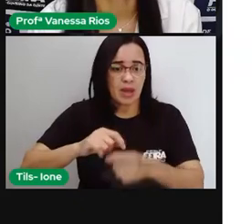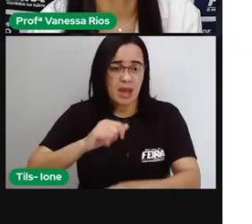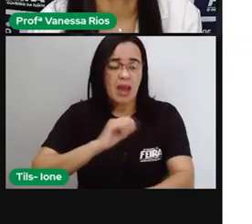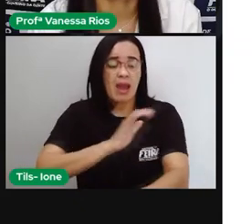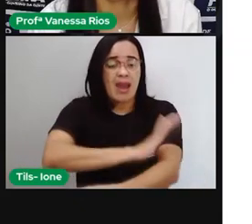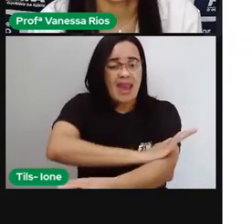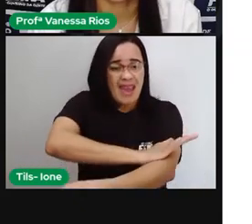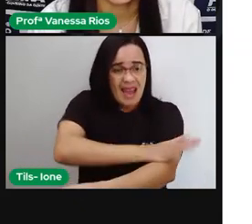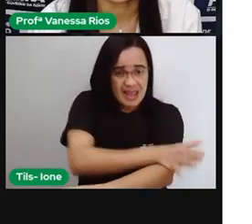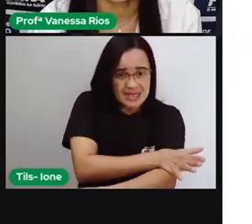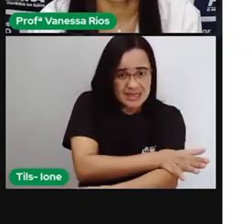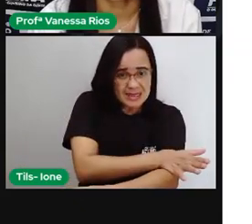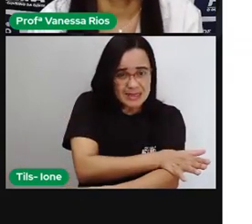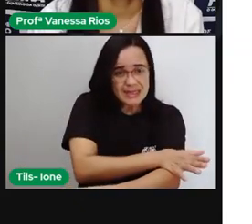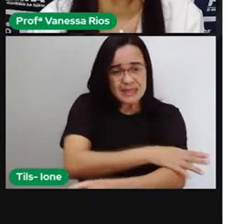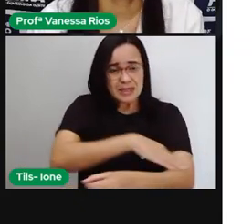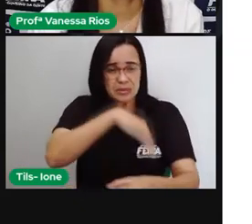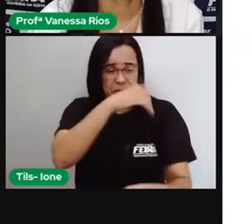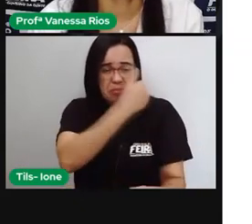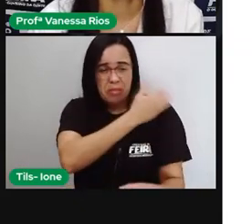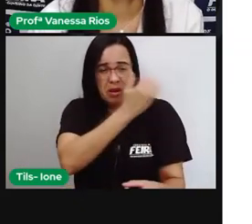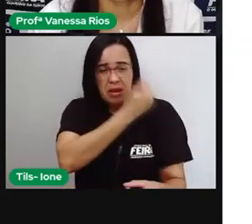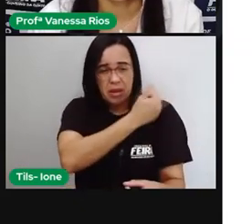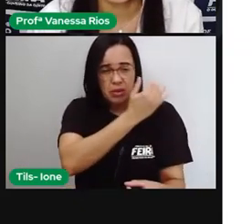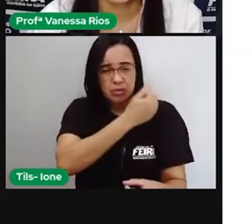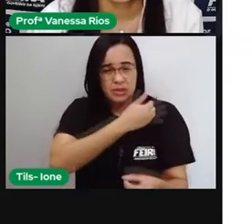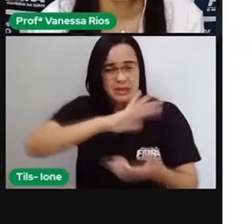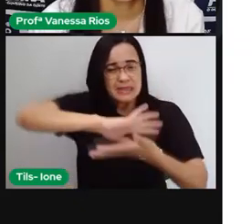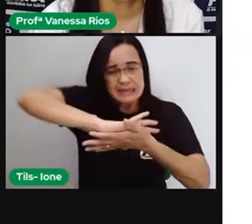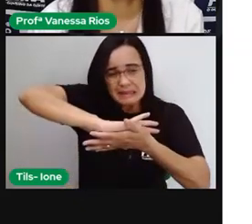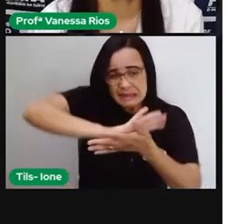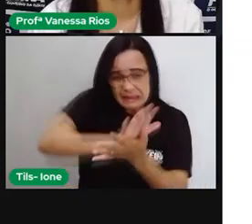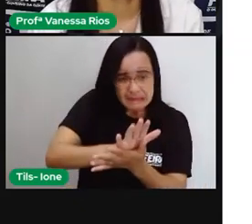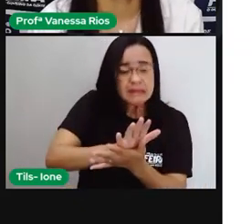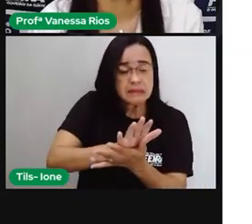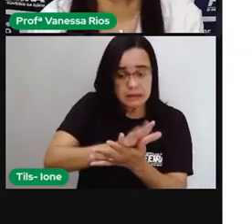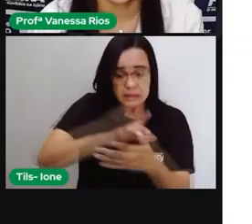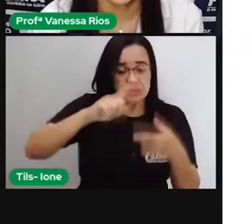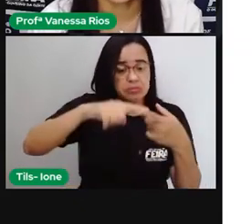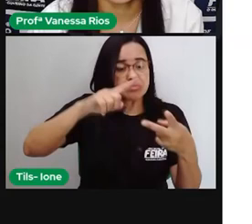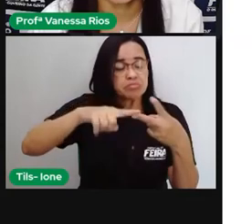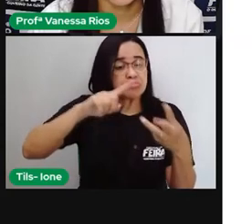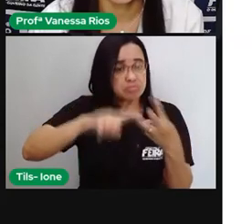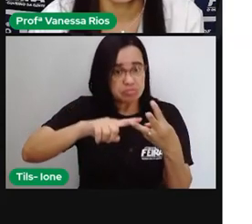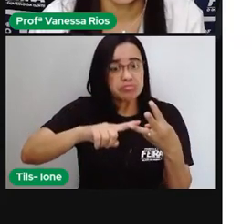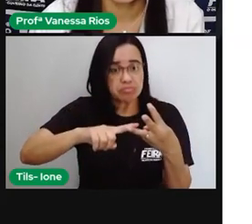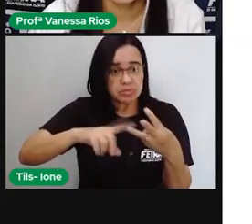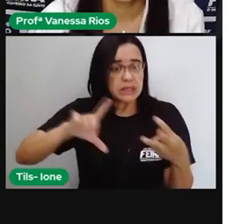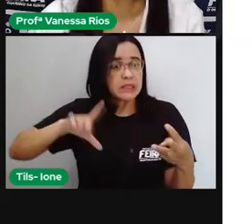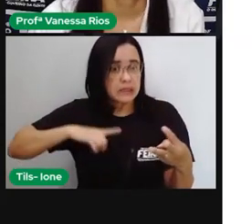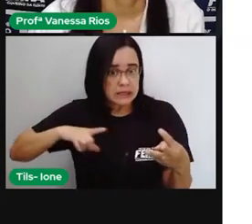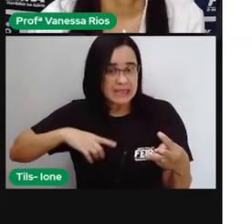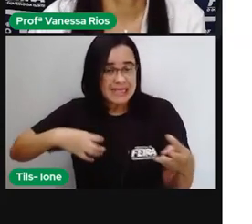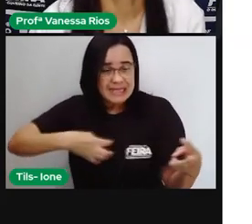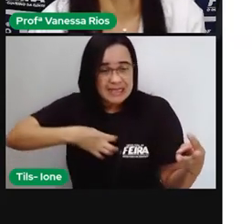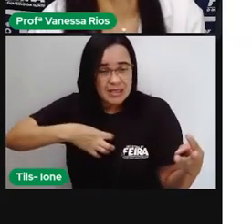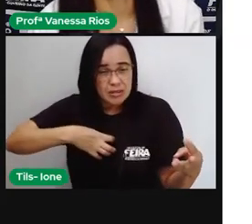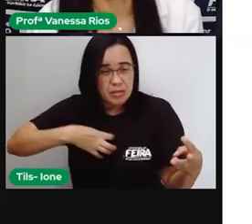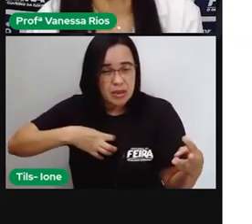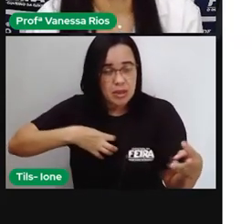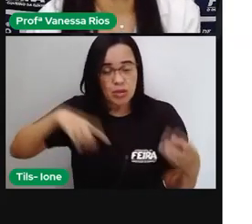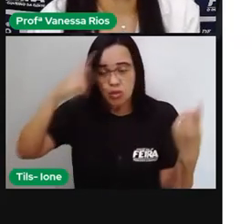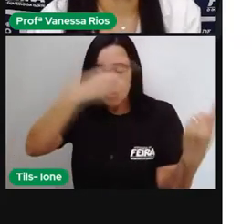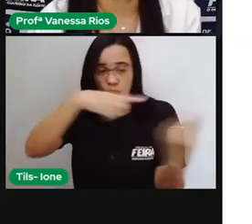aí da discriminação, que são sentimentos, né, que as pessoas têm em relação ao outro por